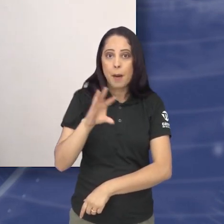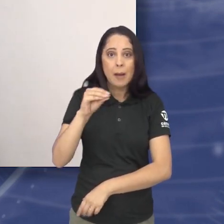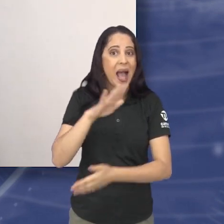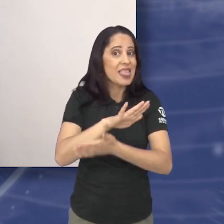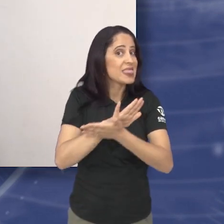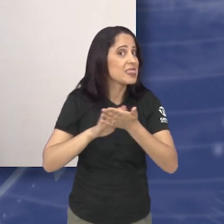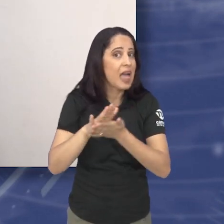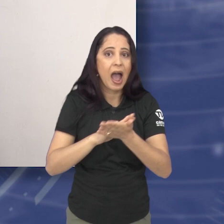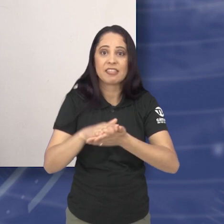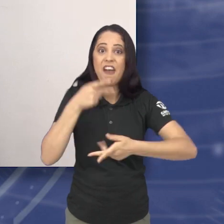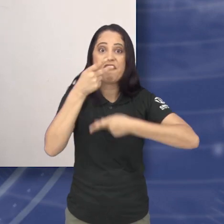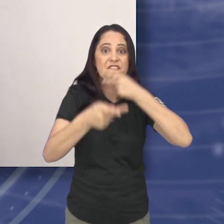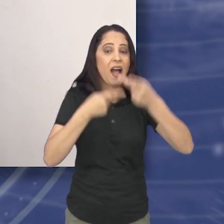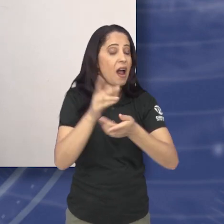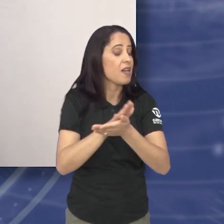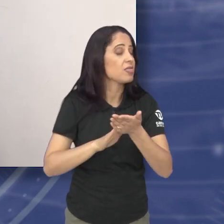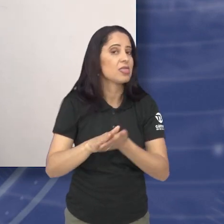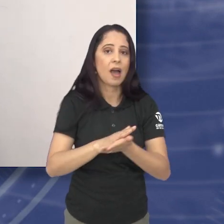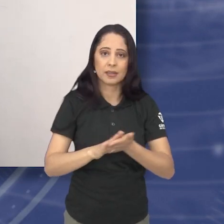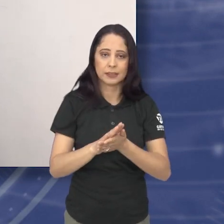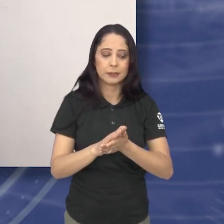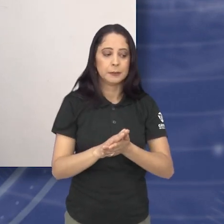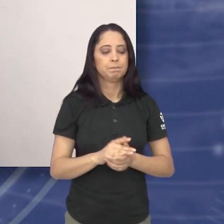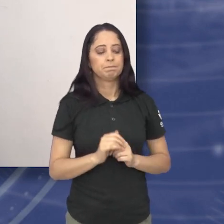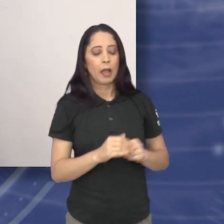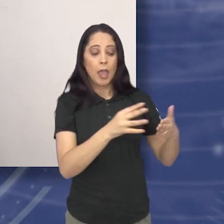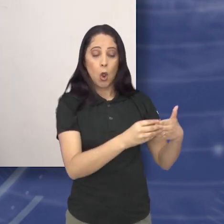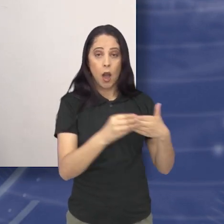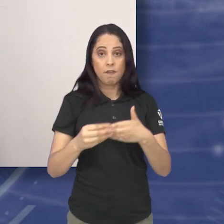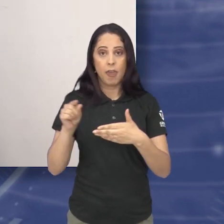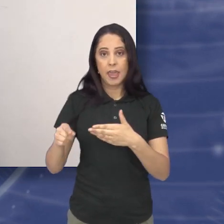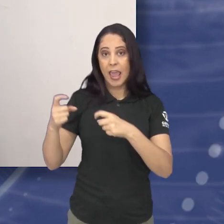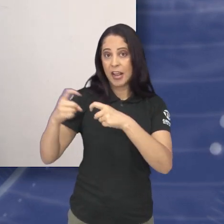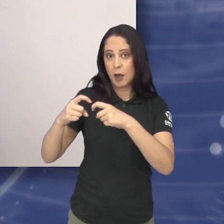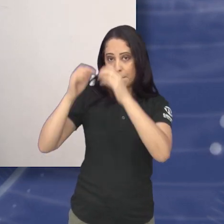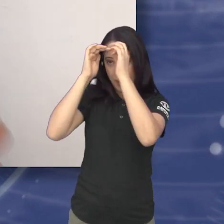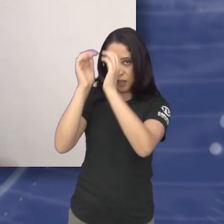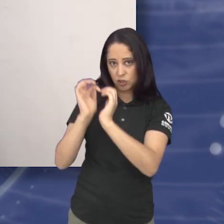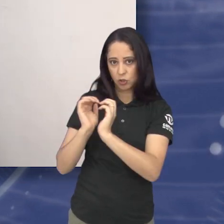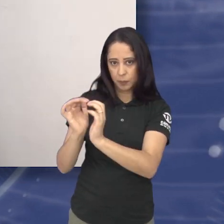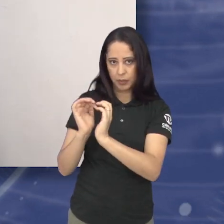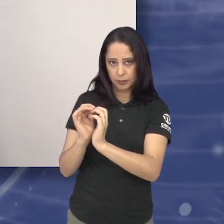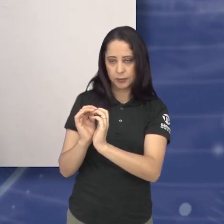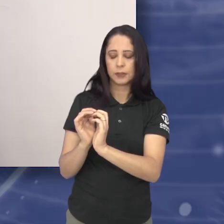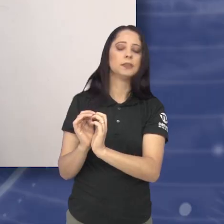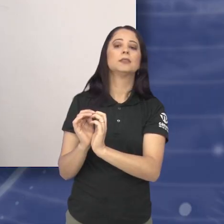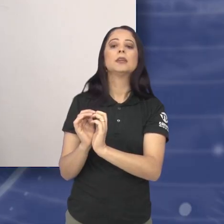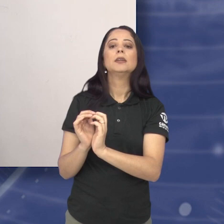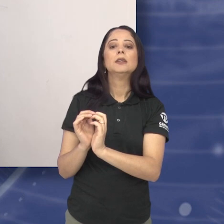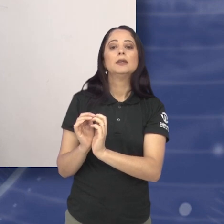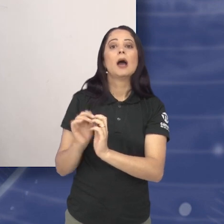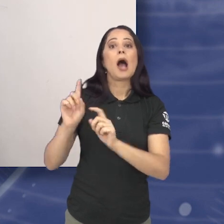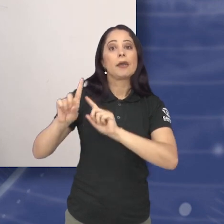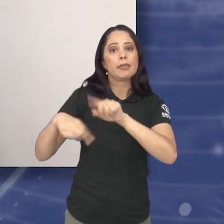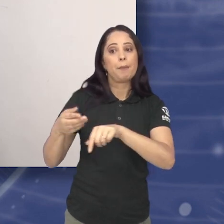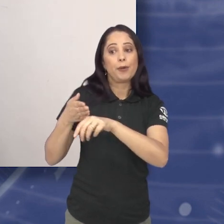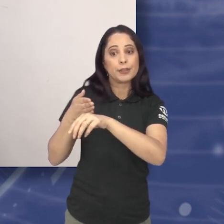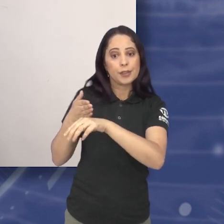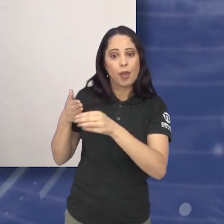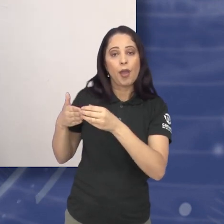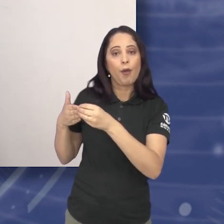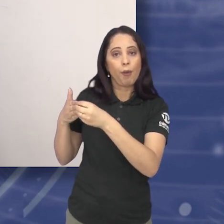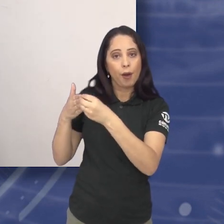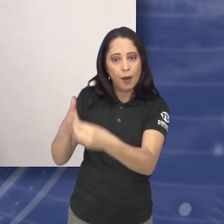nós levamos ele no neurologista, e aí essa neurologista encaminhou ele para os profissionais, nós levamos